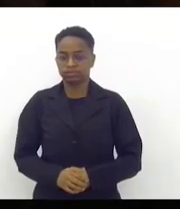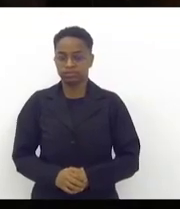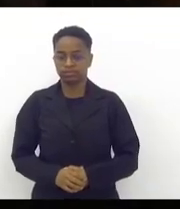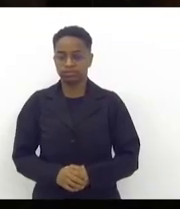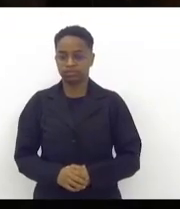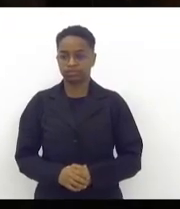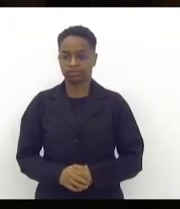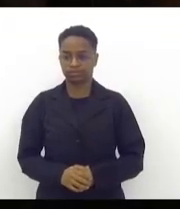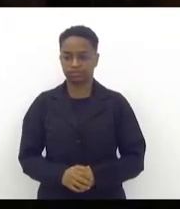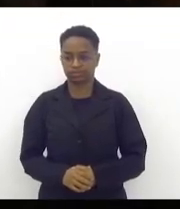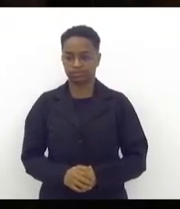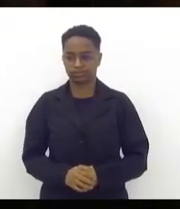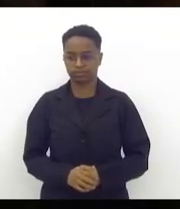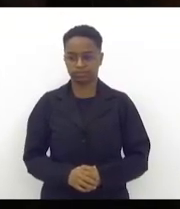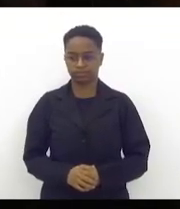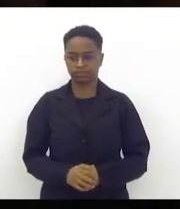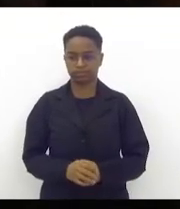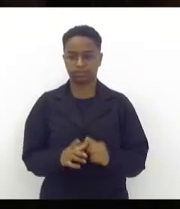verificou